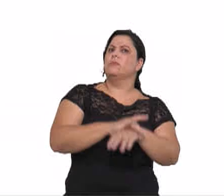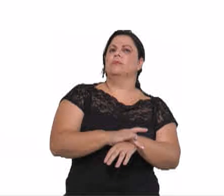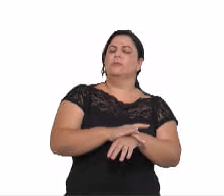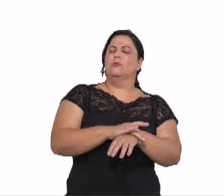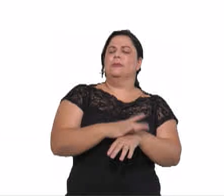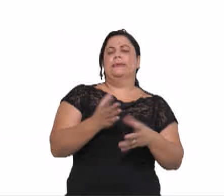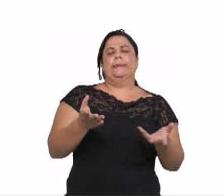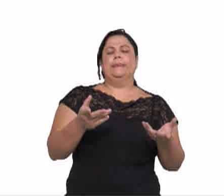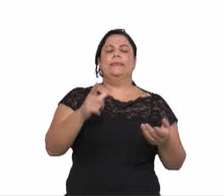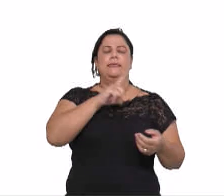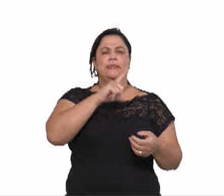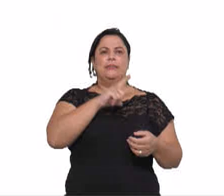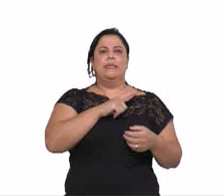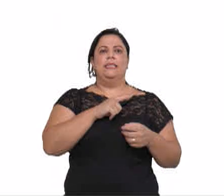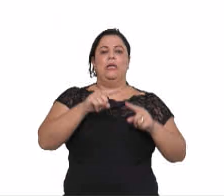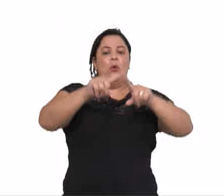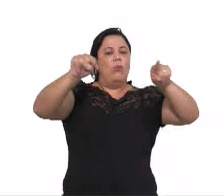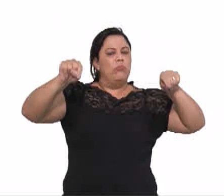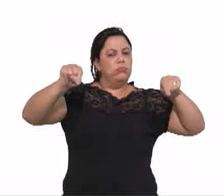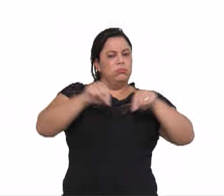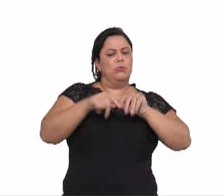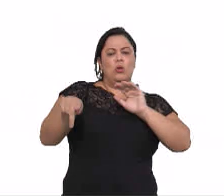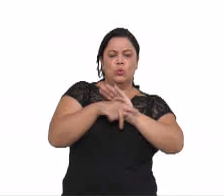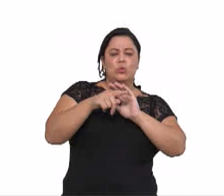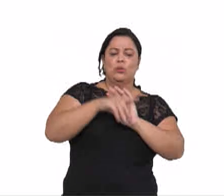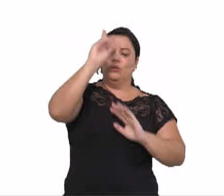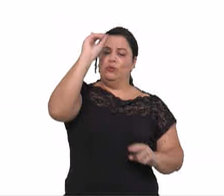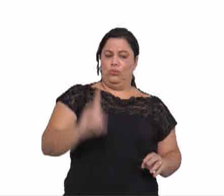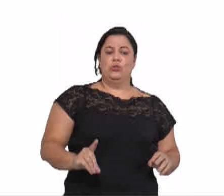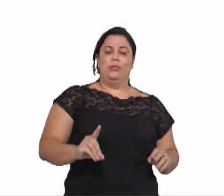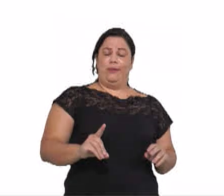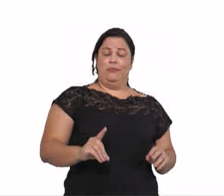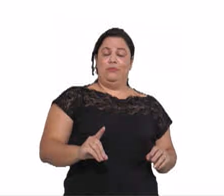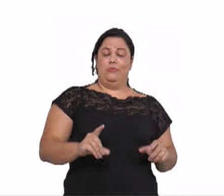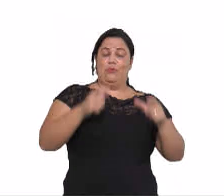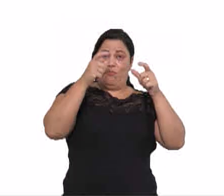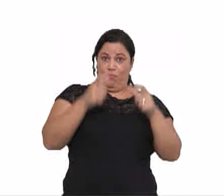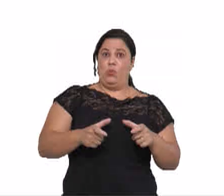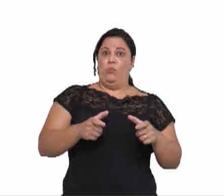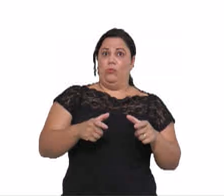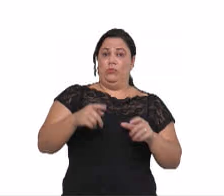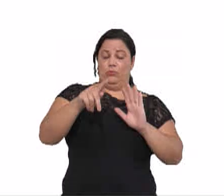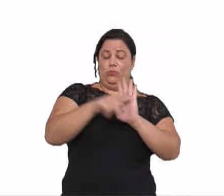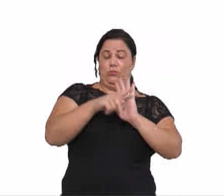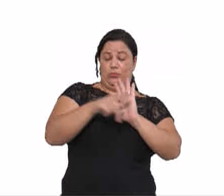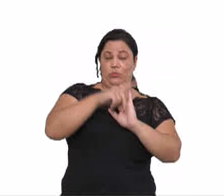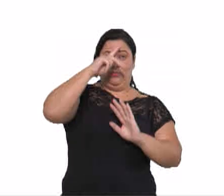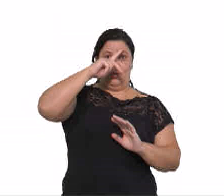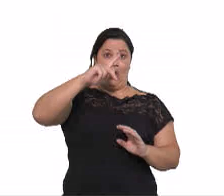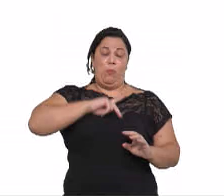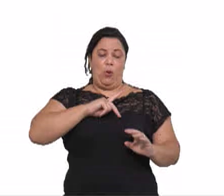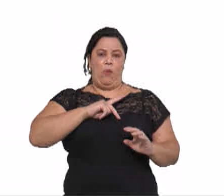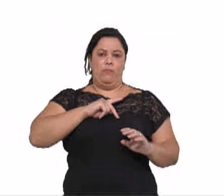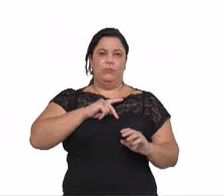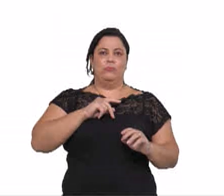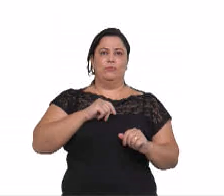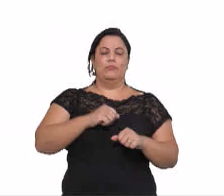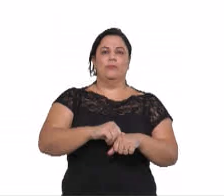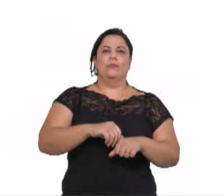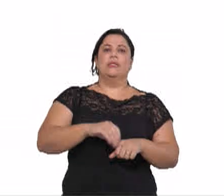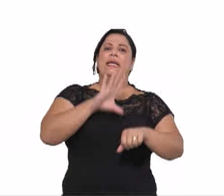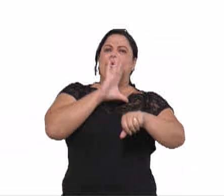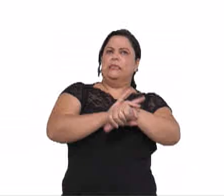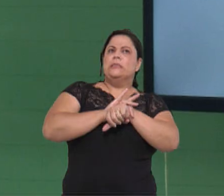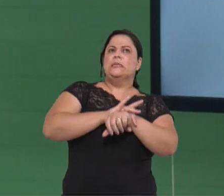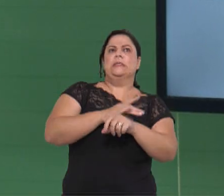propriedade privada, eu tenho direito à propriedade privada e resistência à opressão. Então eu devo ser defendido